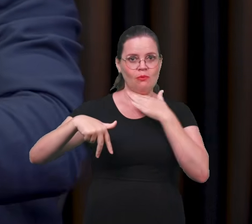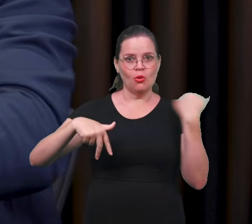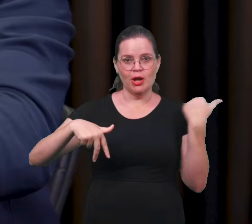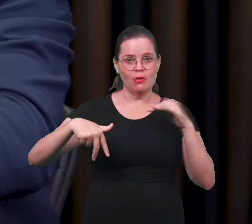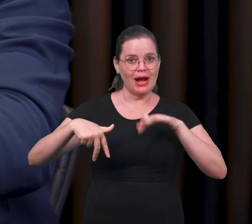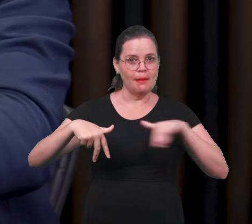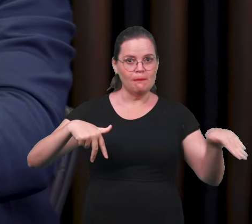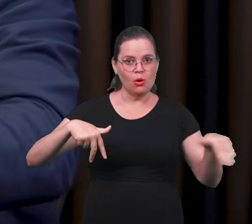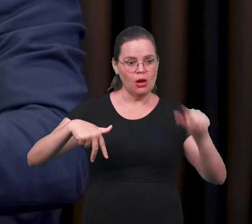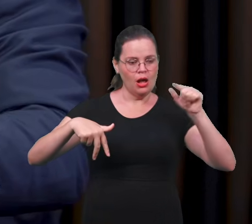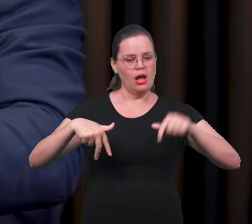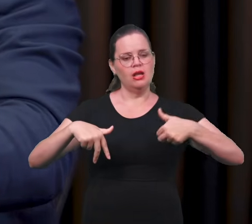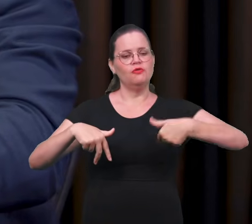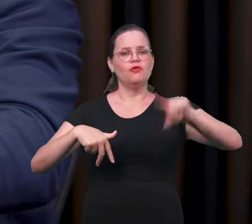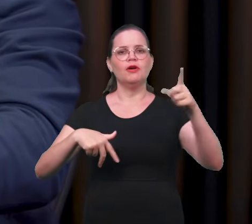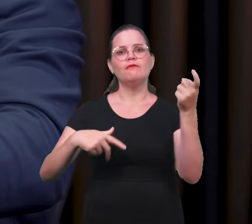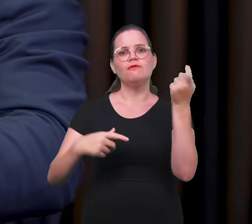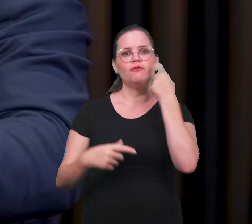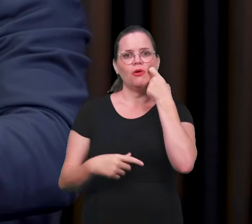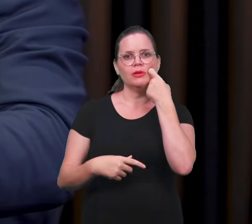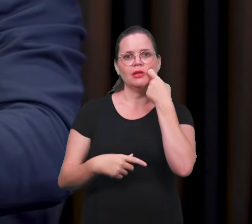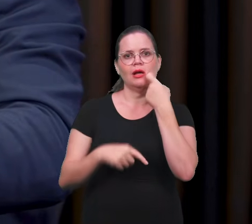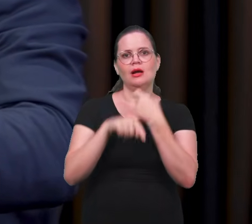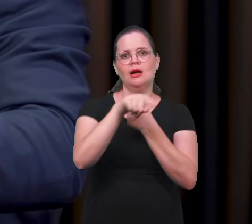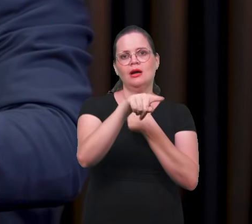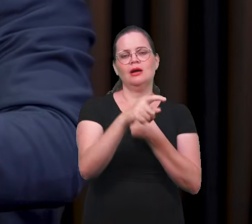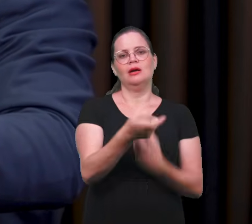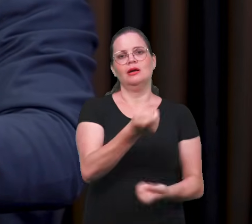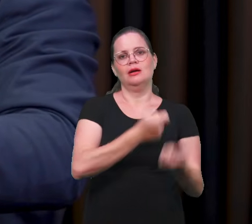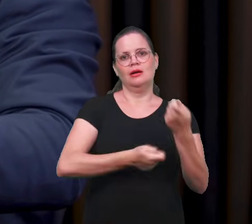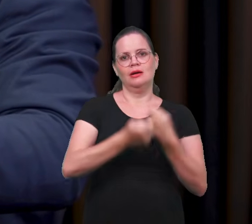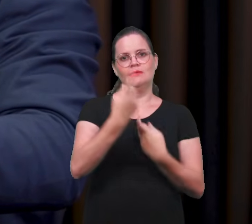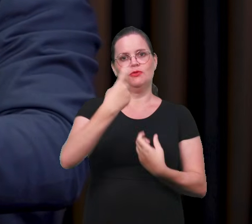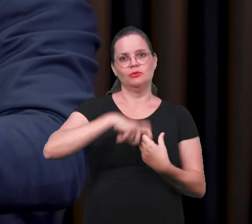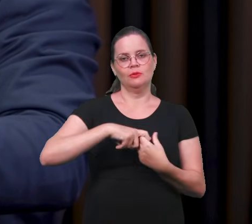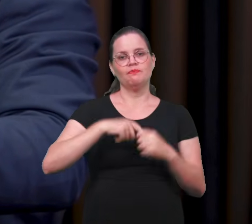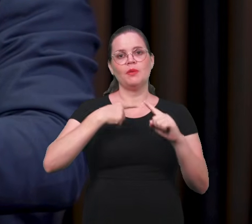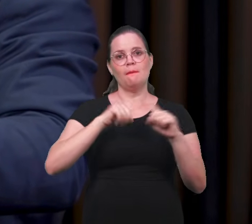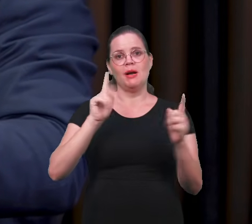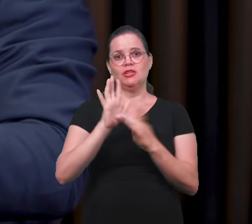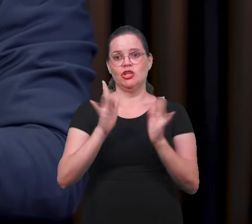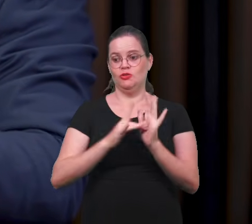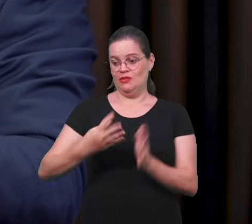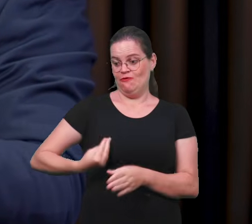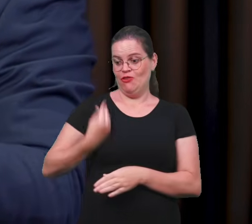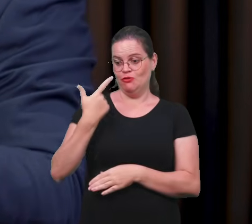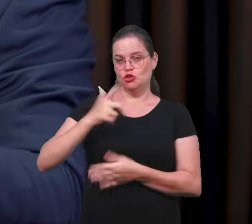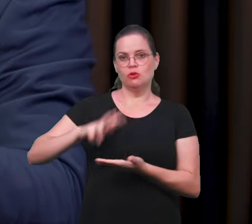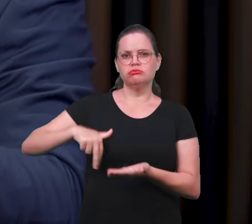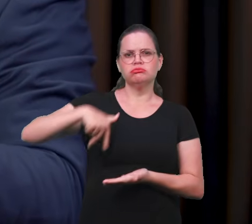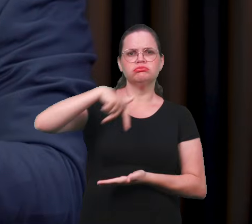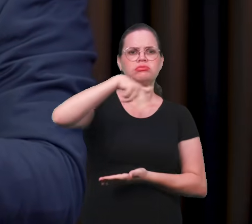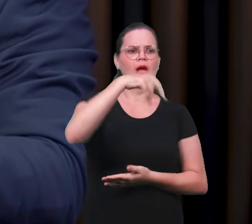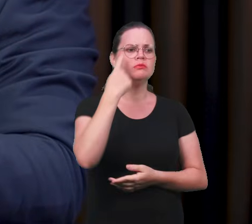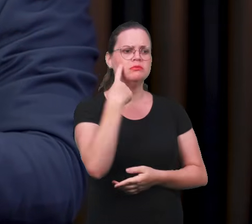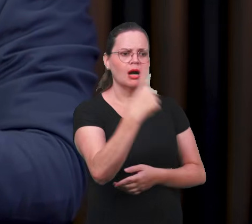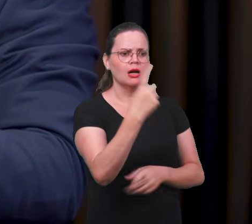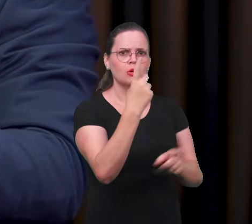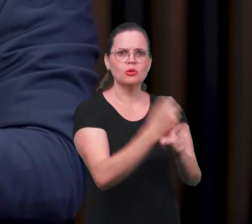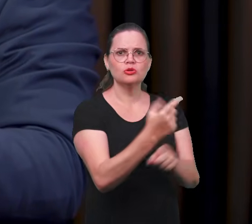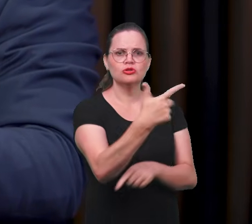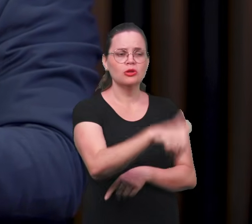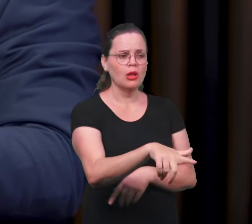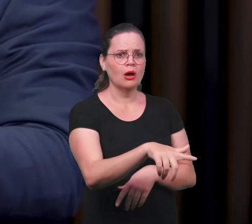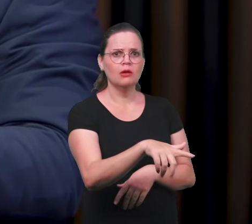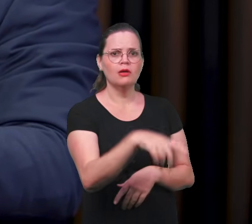nós precisamos, né? O salmista aqui, salvo engano, Davi, ele sabia da importância